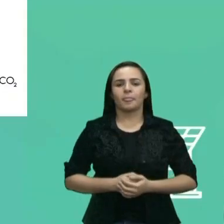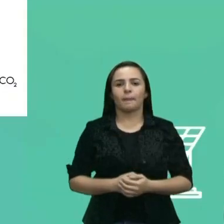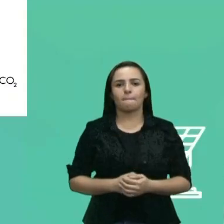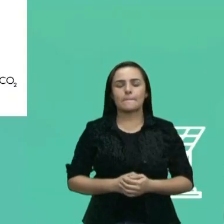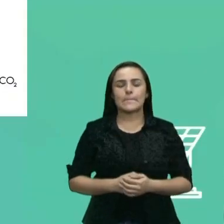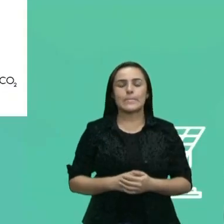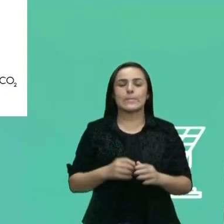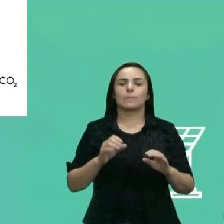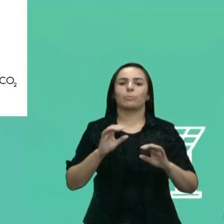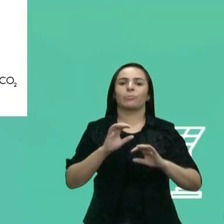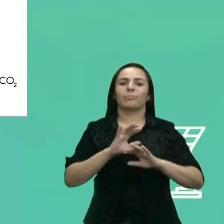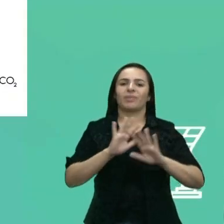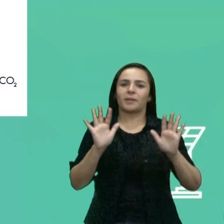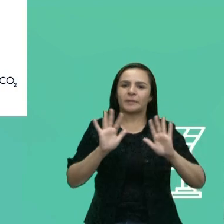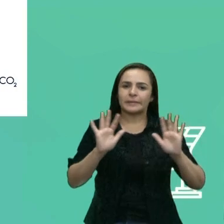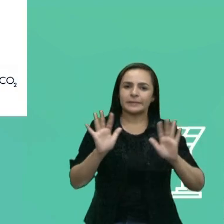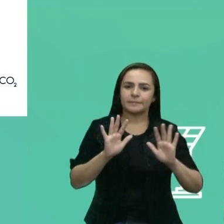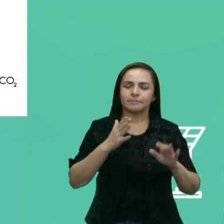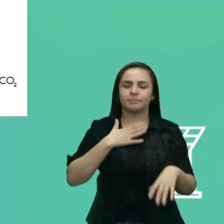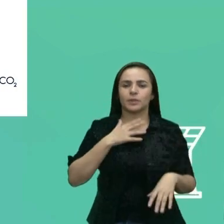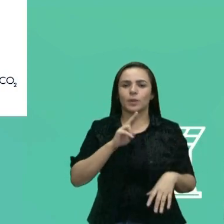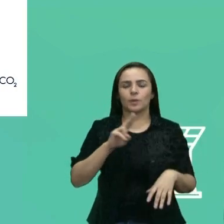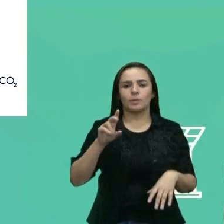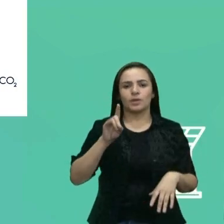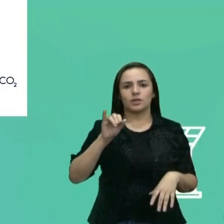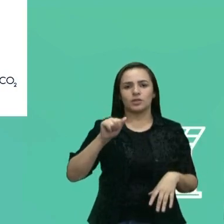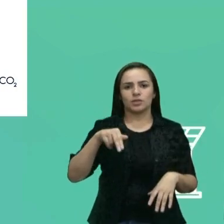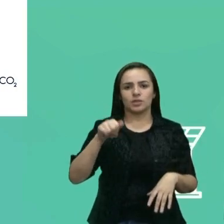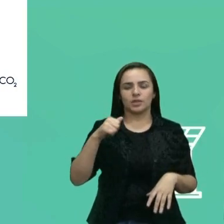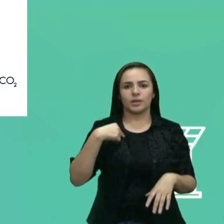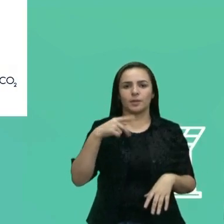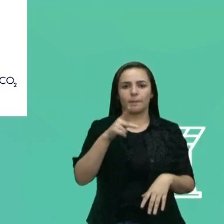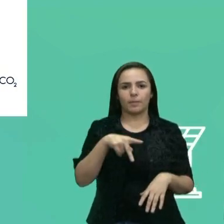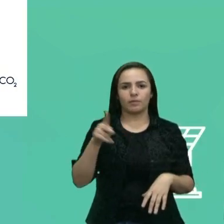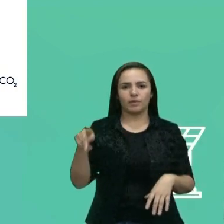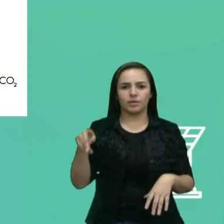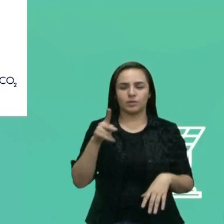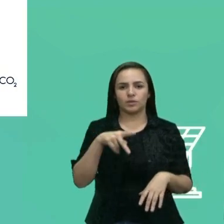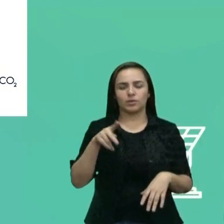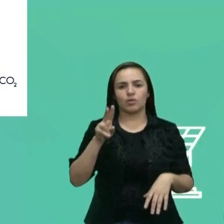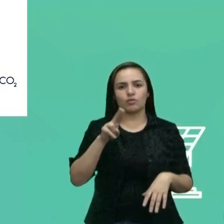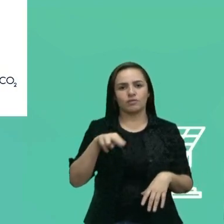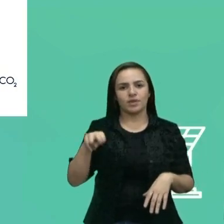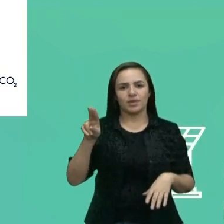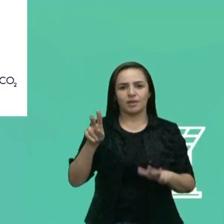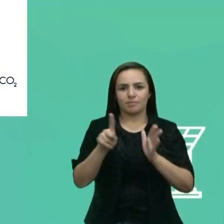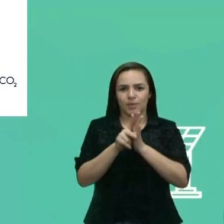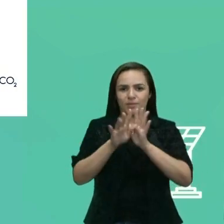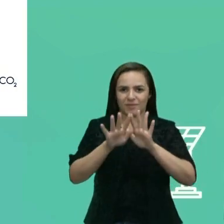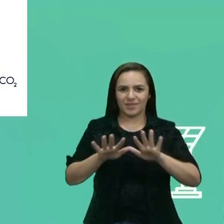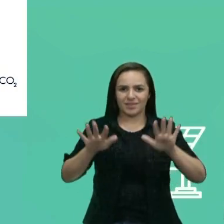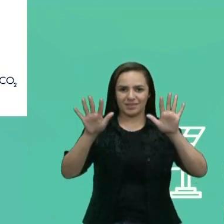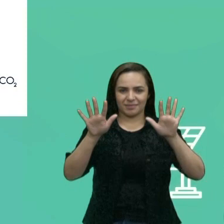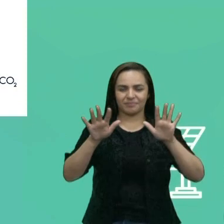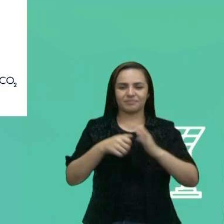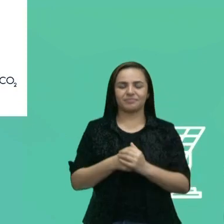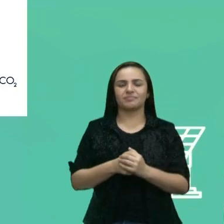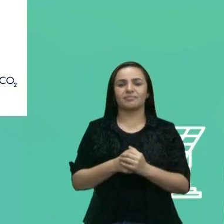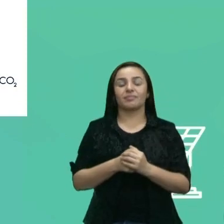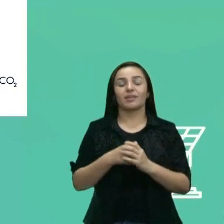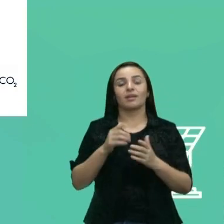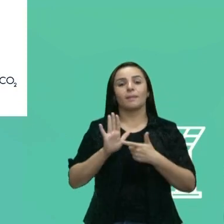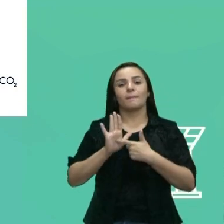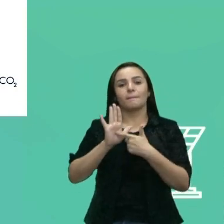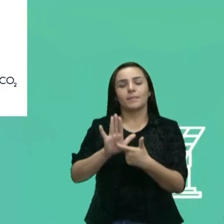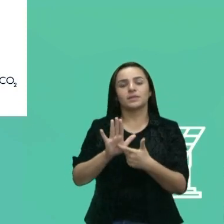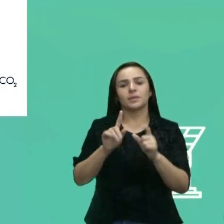Olá a todos, meu nome é Diana Azevedo, sou professora titular da Universidade Federal do Ceará e venho apresentar